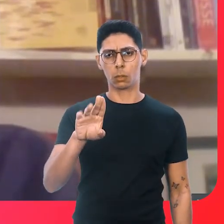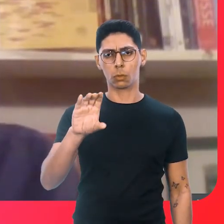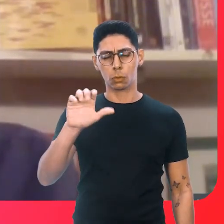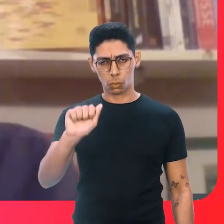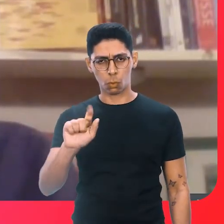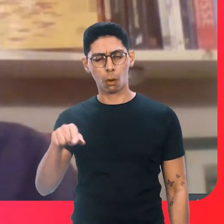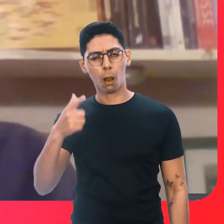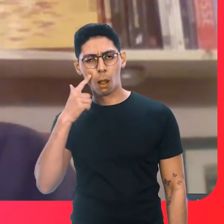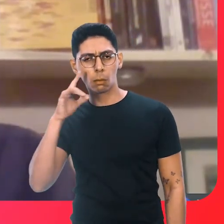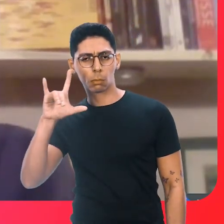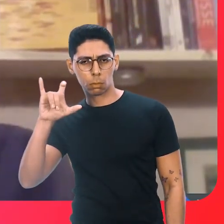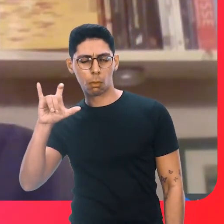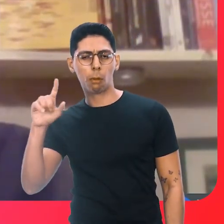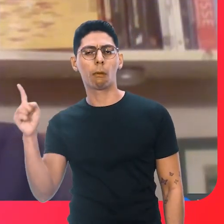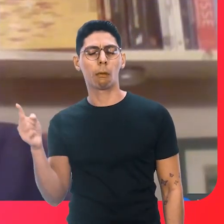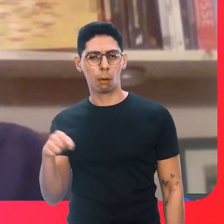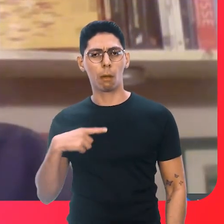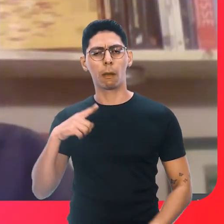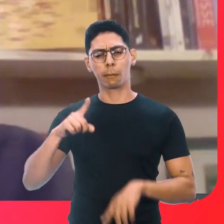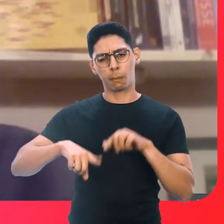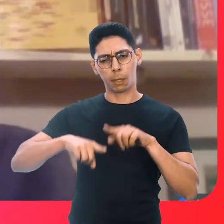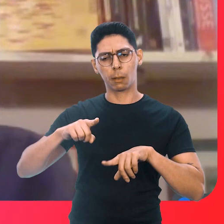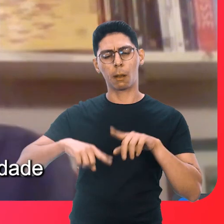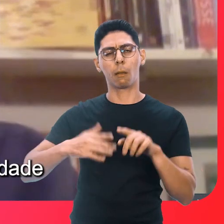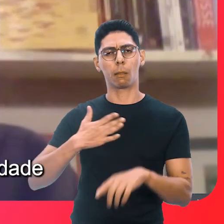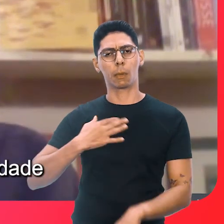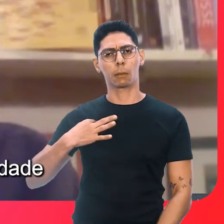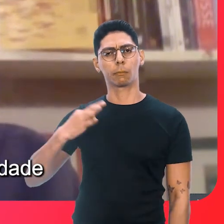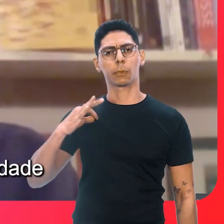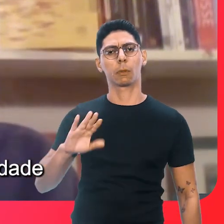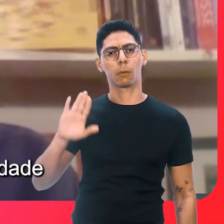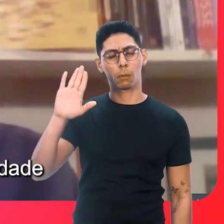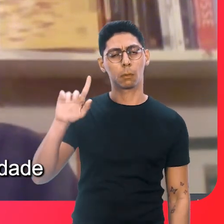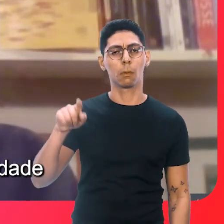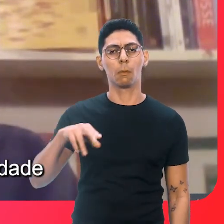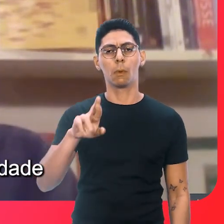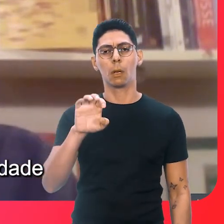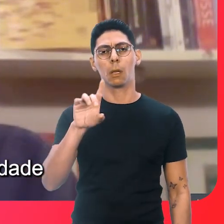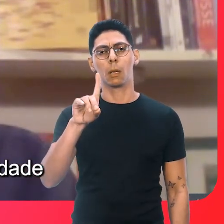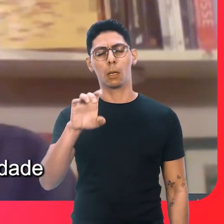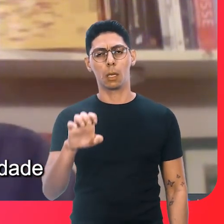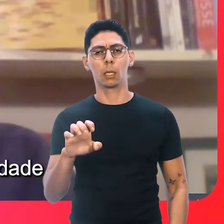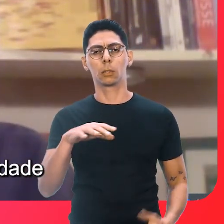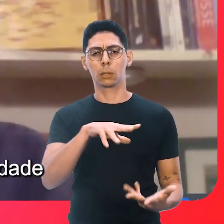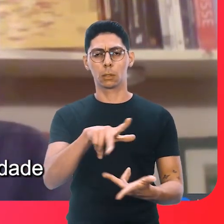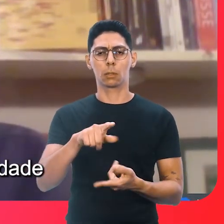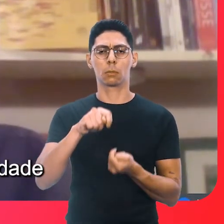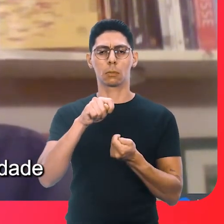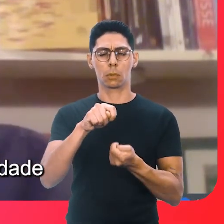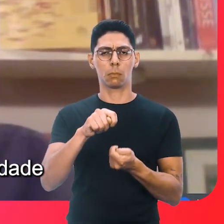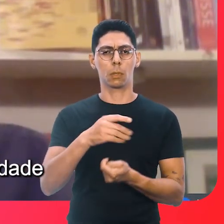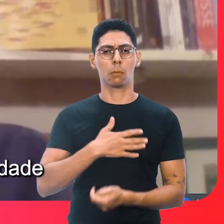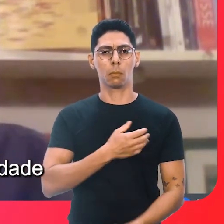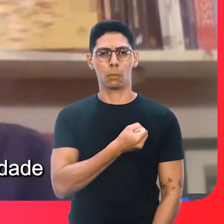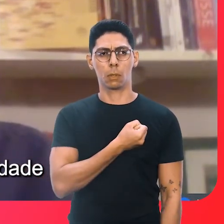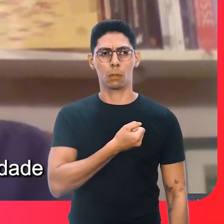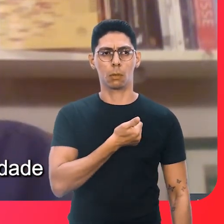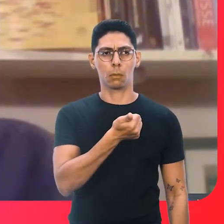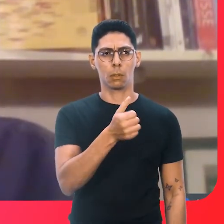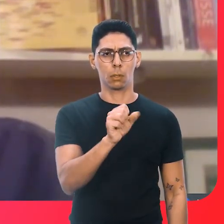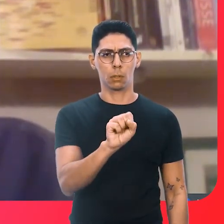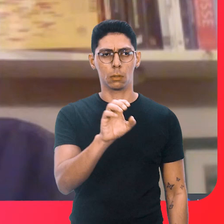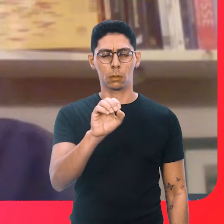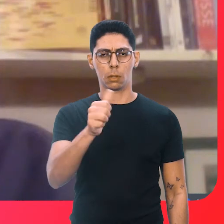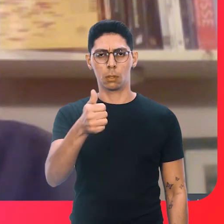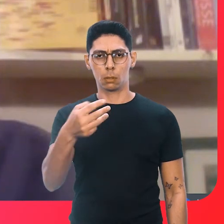vão encontrar muito material da minha candidatura. Eu estou candidato pela Rede de Sustentabilidade, meu número é